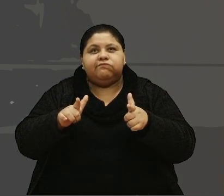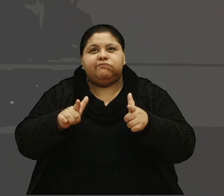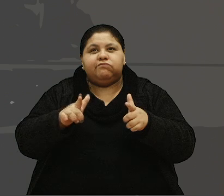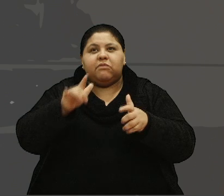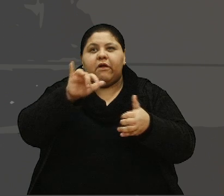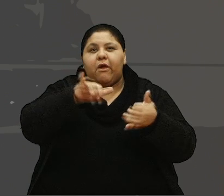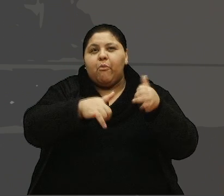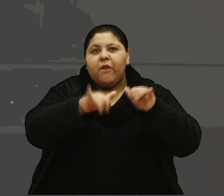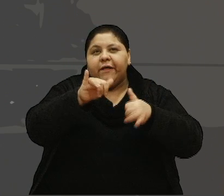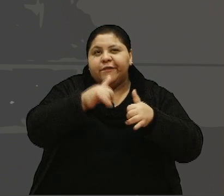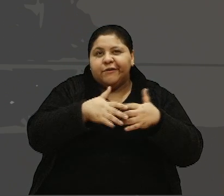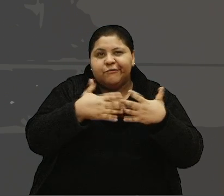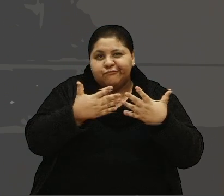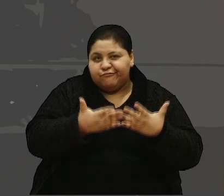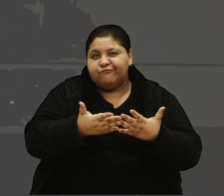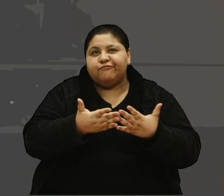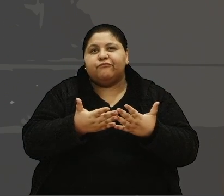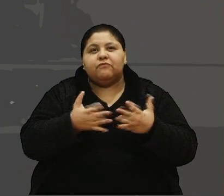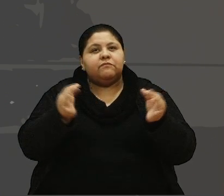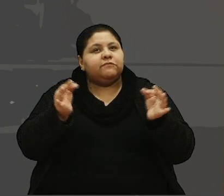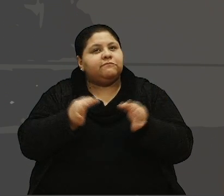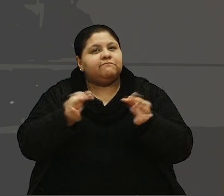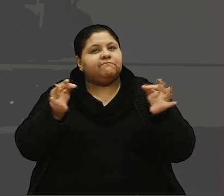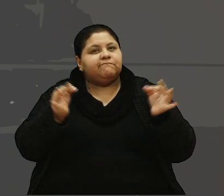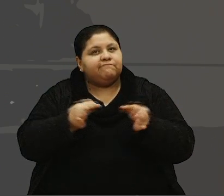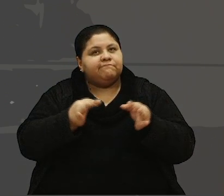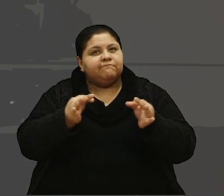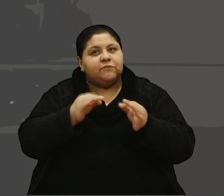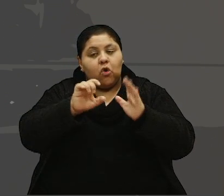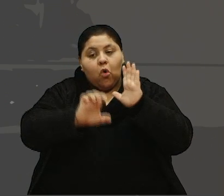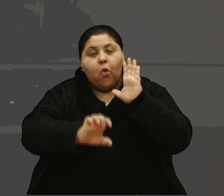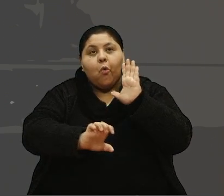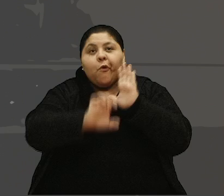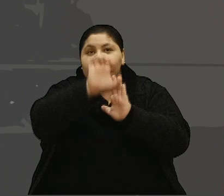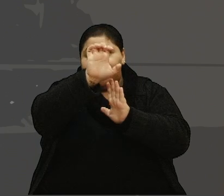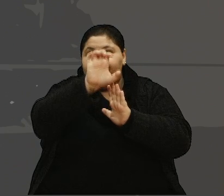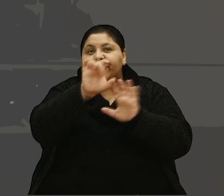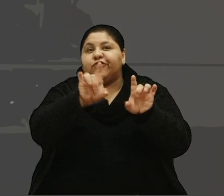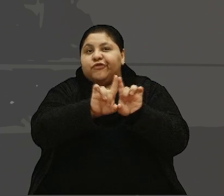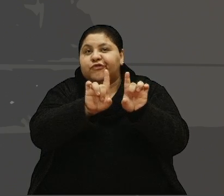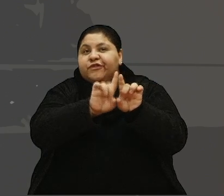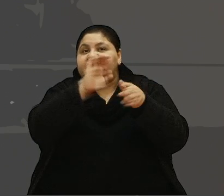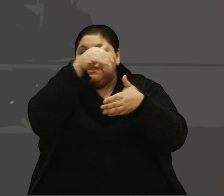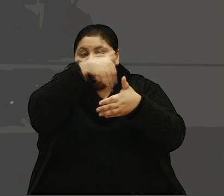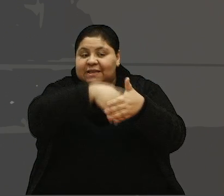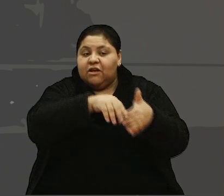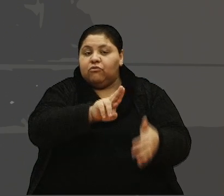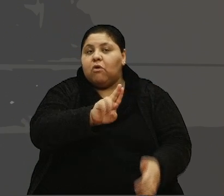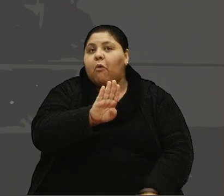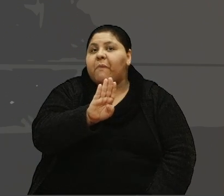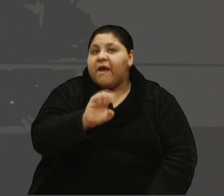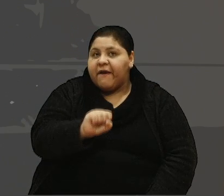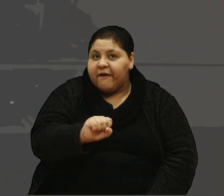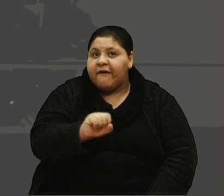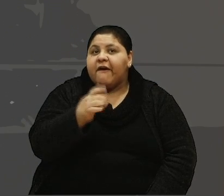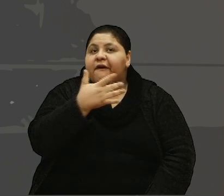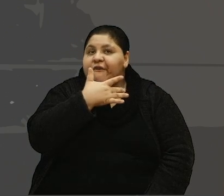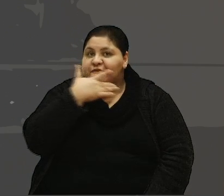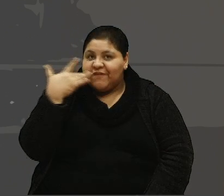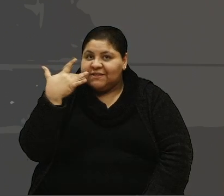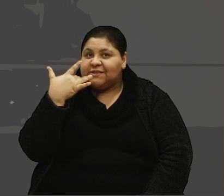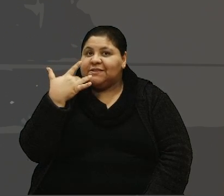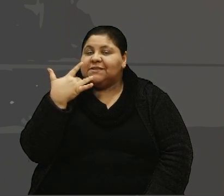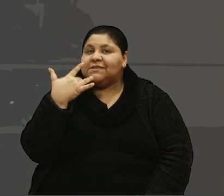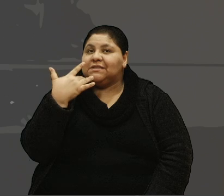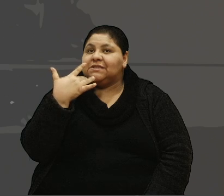ambulatórios, enfim, algo fantástico. Um elevador colocado também dentro da Unidade Básica de Saúde, facilitando o acesso em